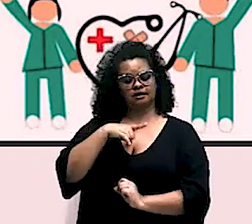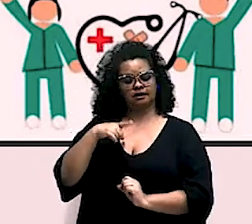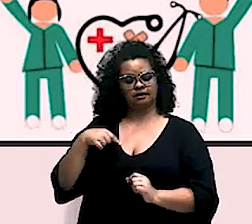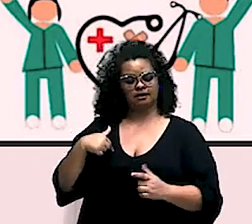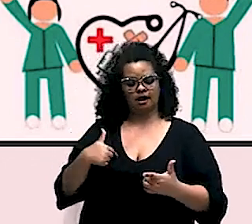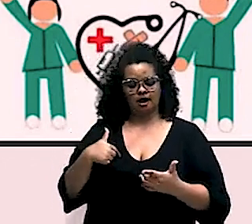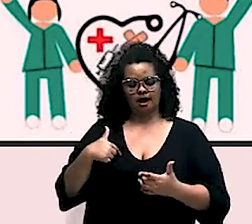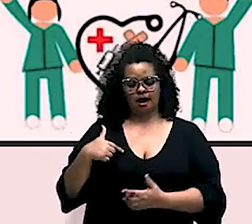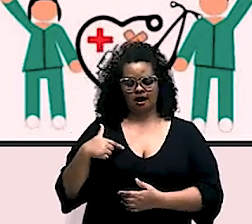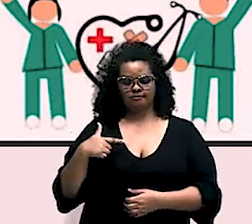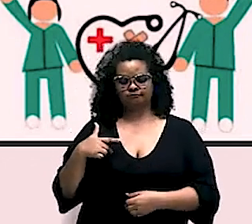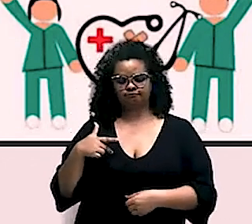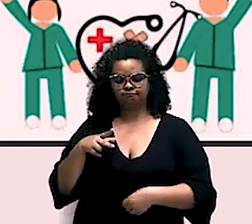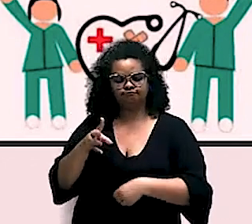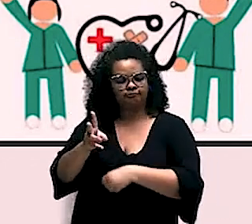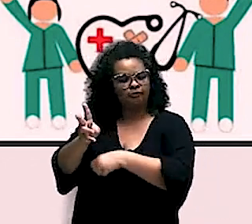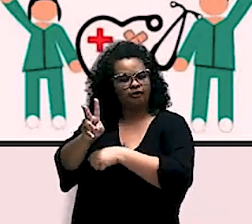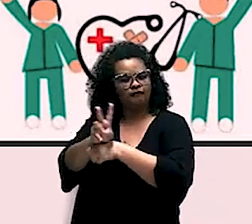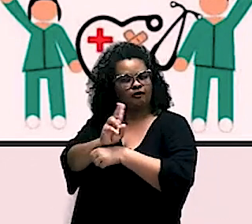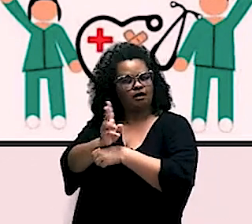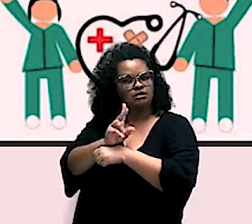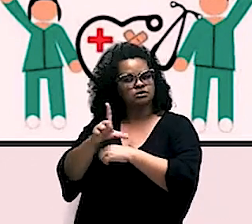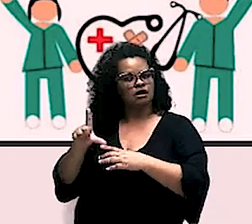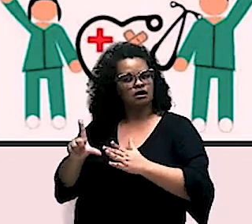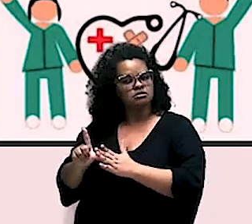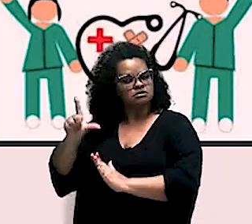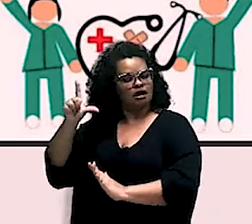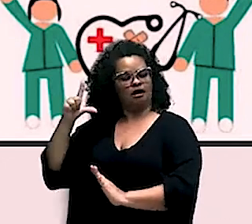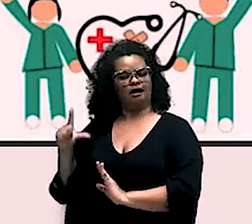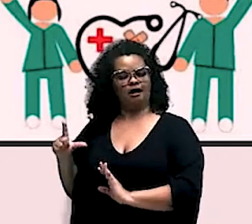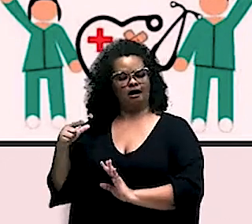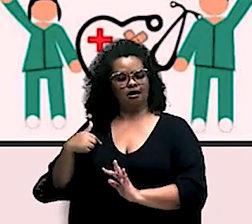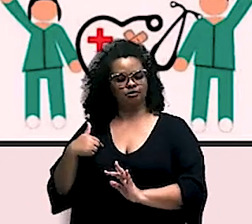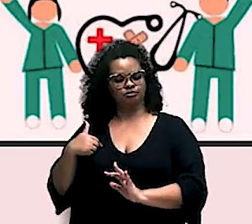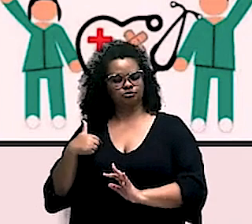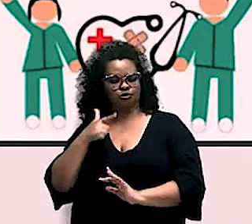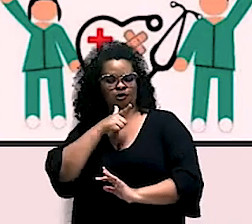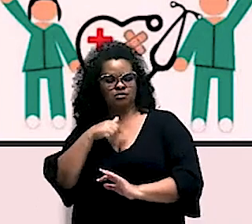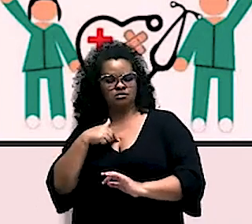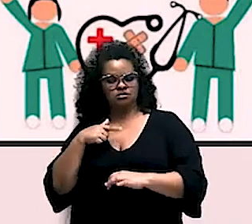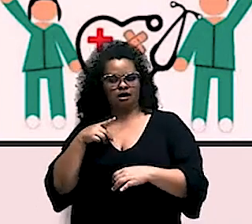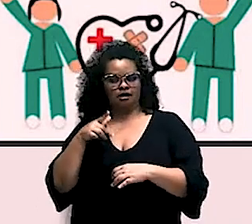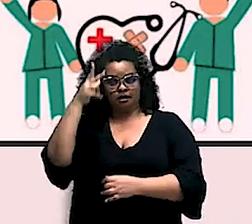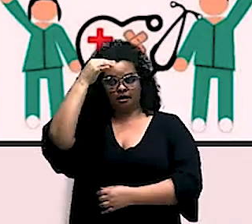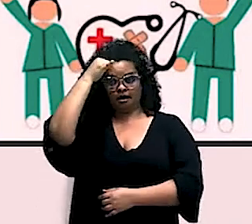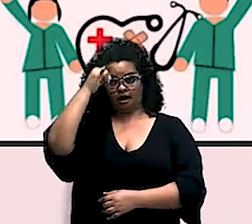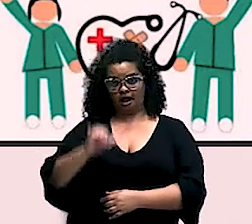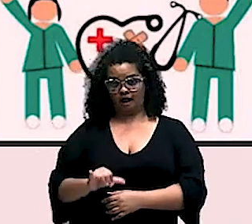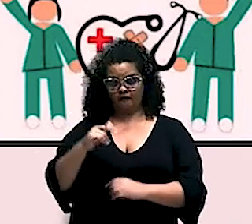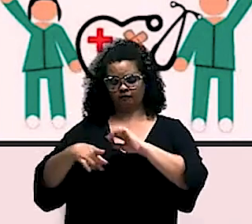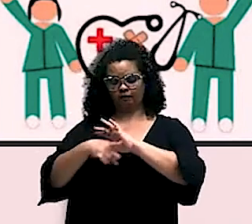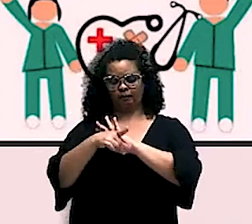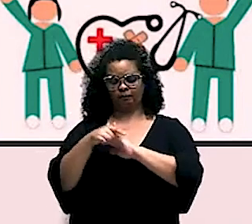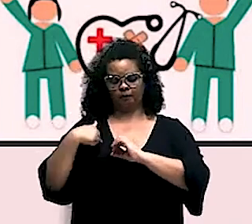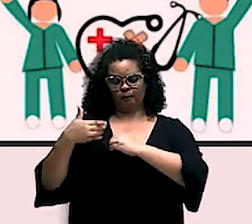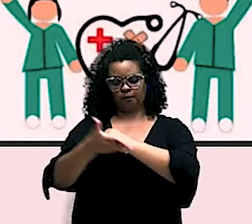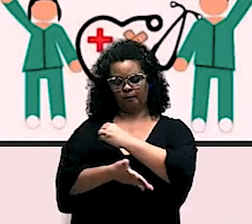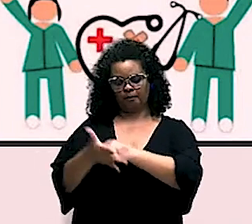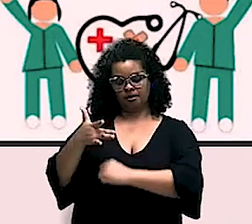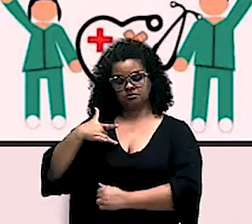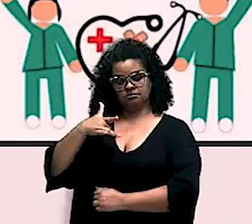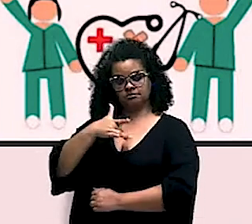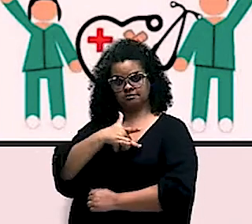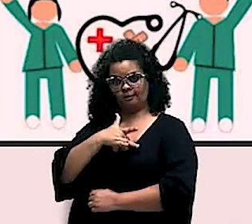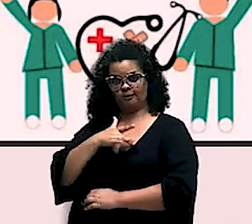prevenção, né, quando ações de prevenção, de promoção de saúde e de tratamento são bem efetuadas na atenção básica,